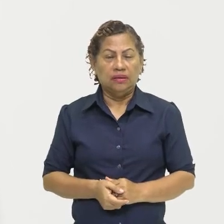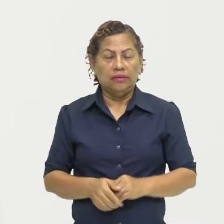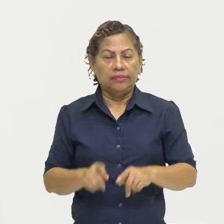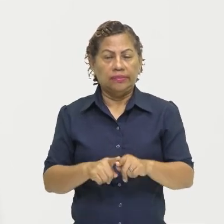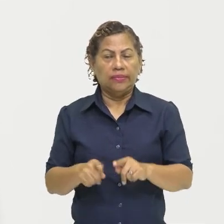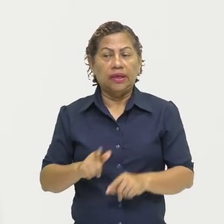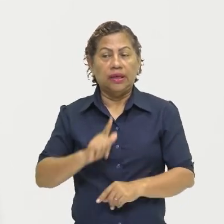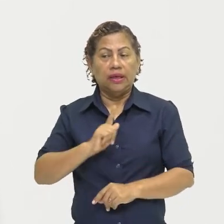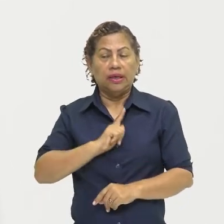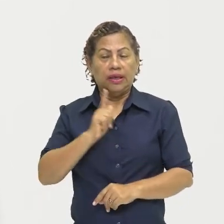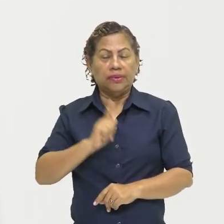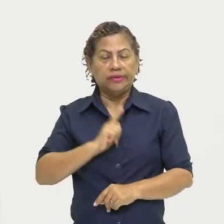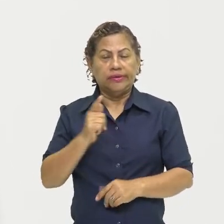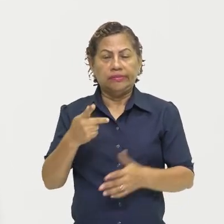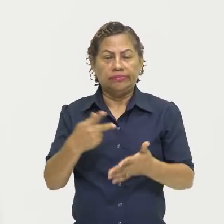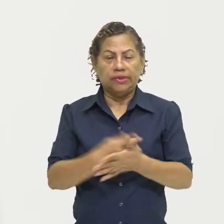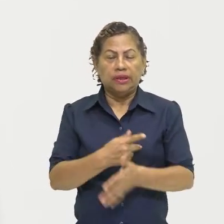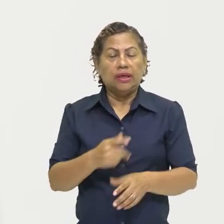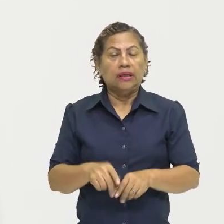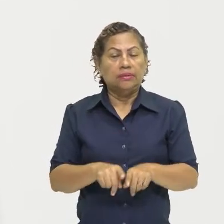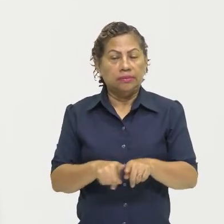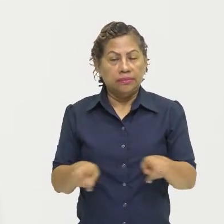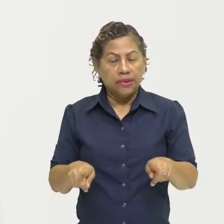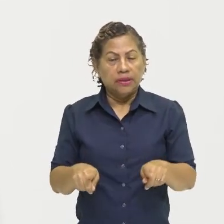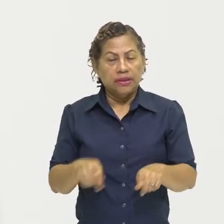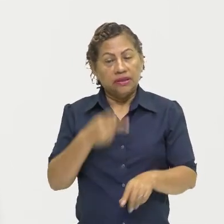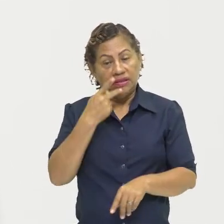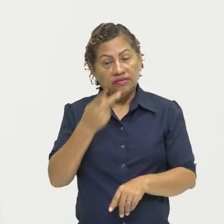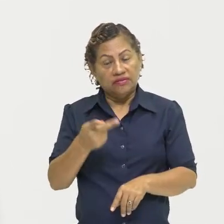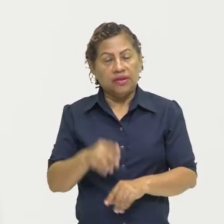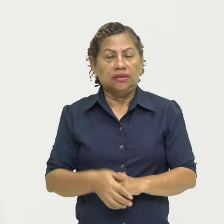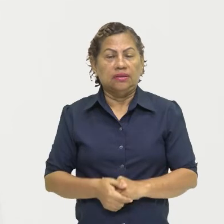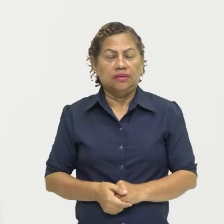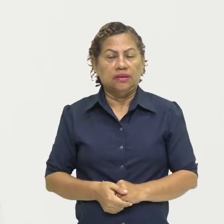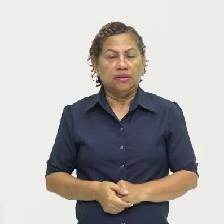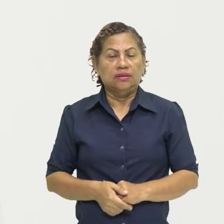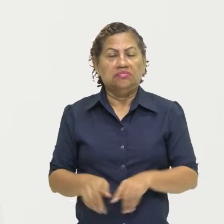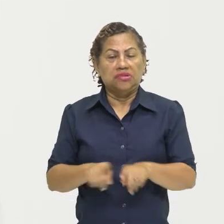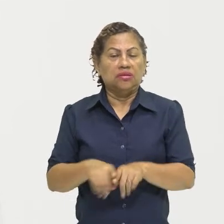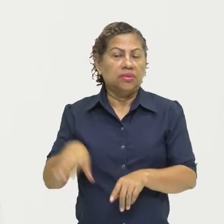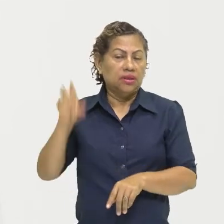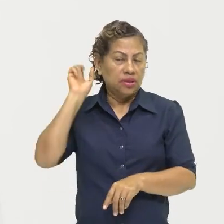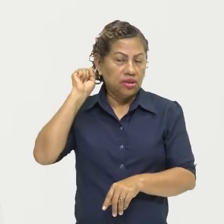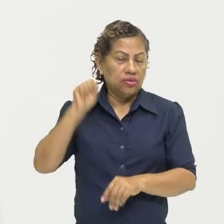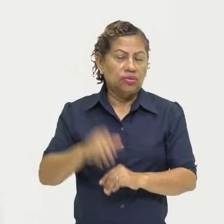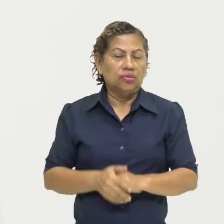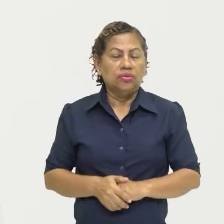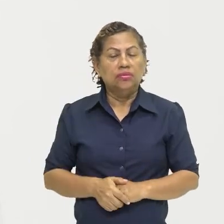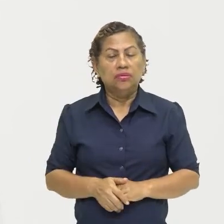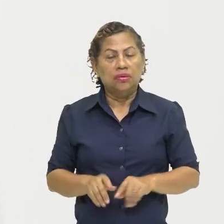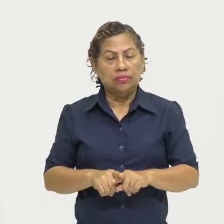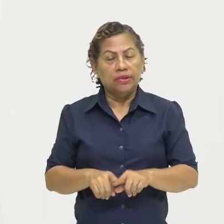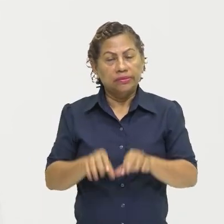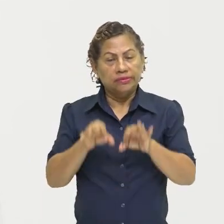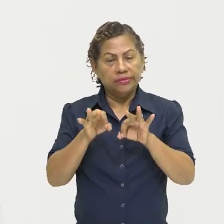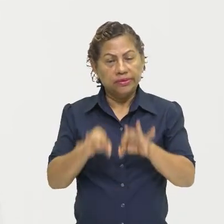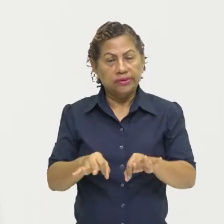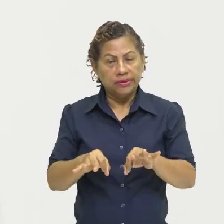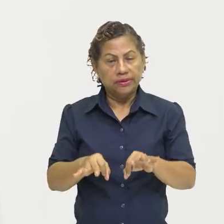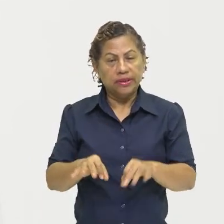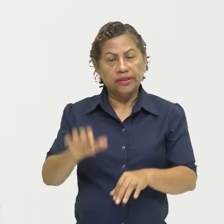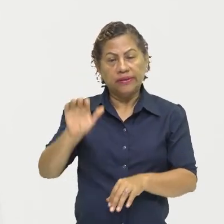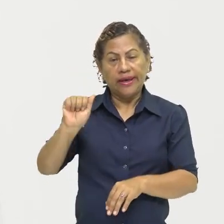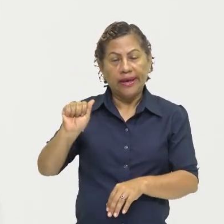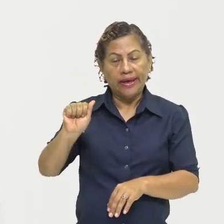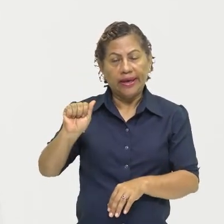falando, não está correto, né? Mas é o que a gente costuma falar, costuma ouvir também. Mas o correto é visamos a alguma